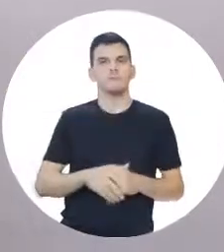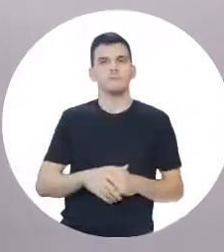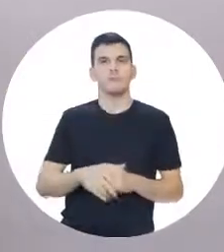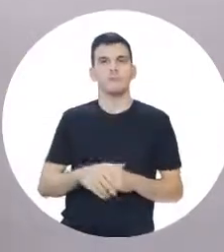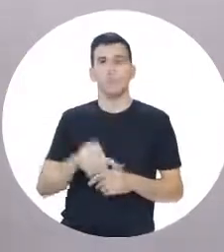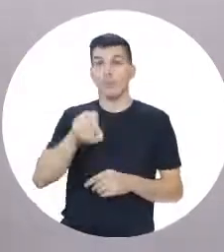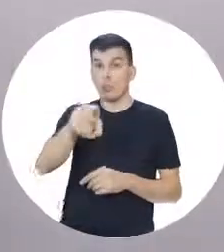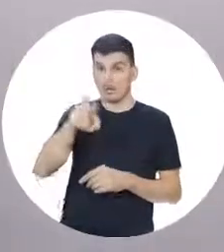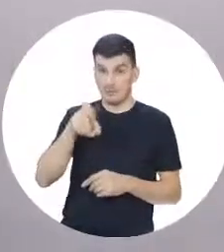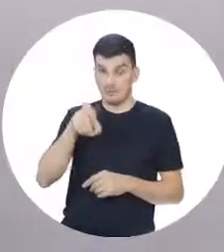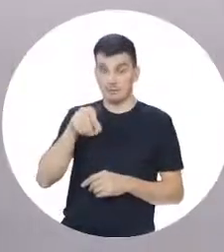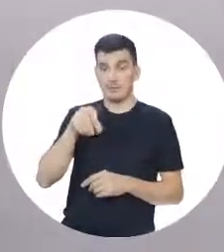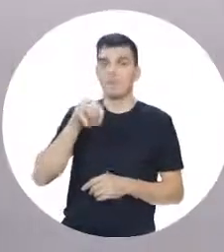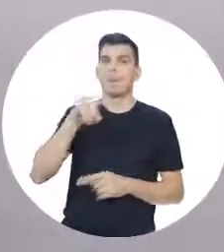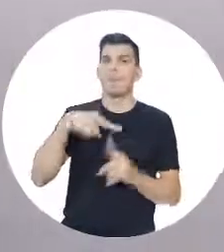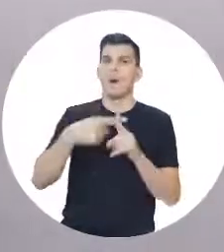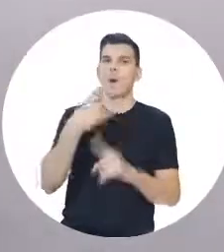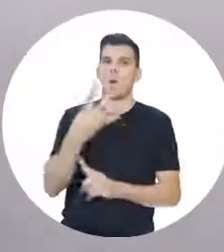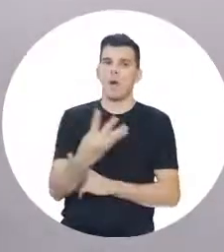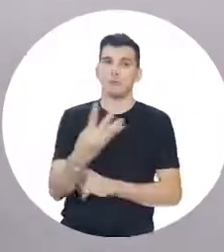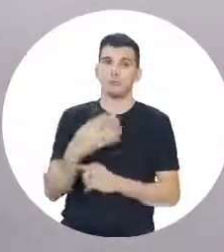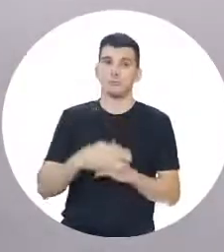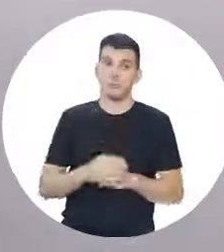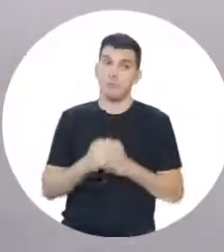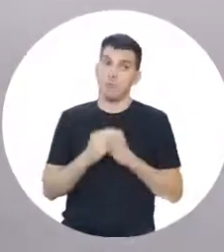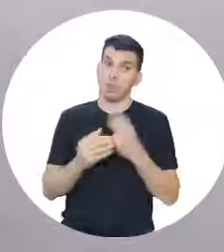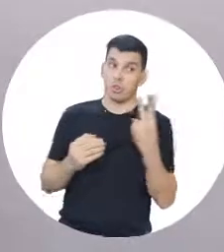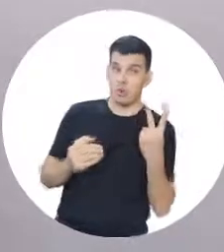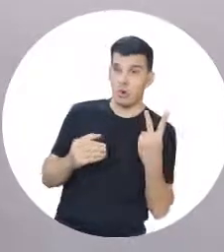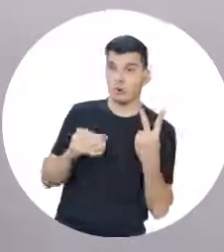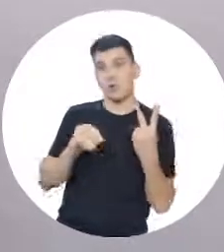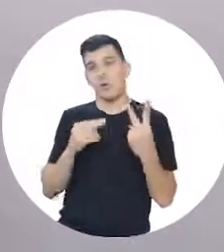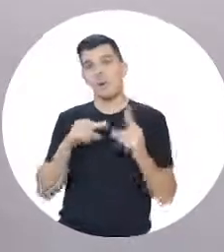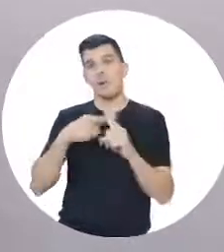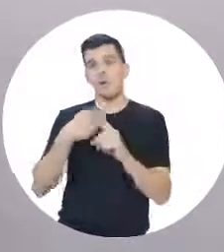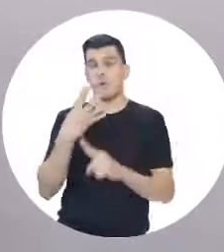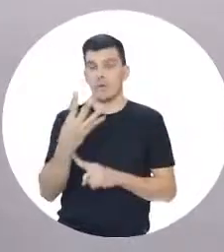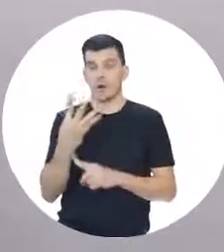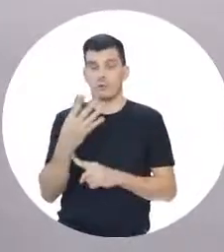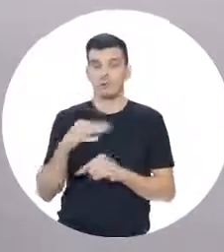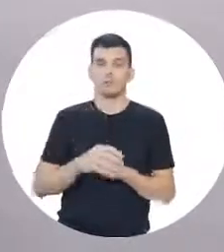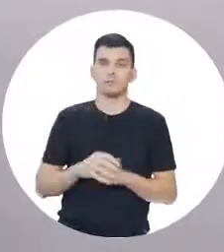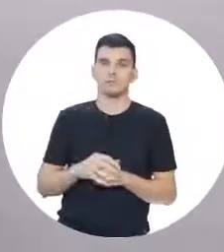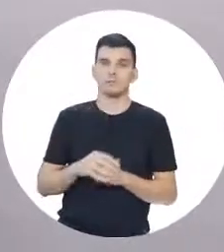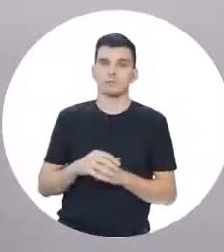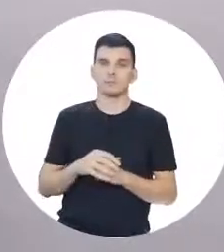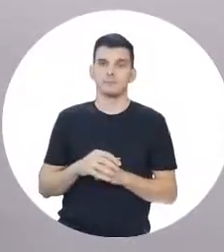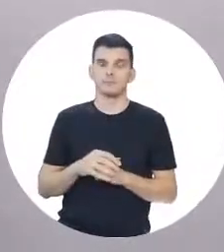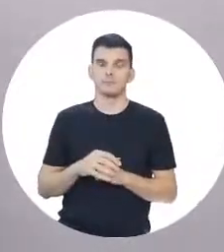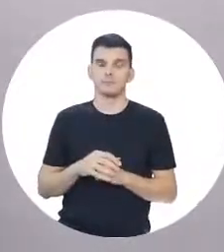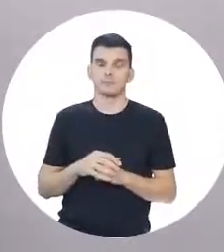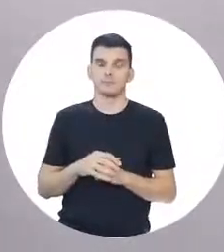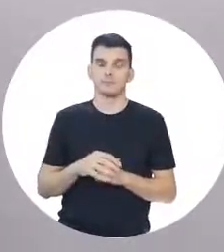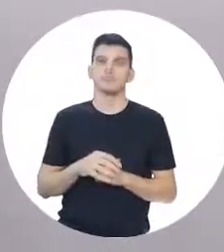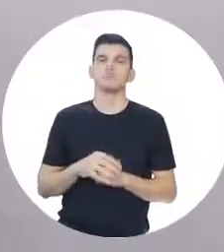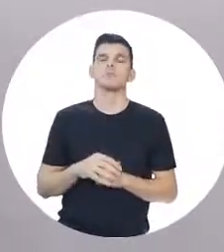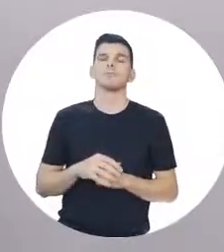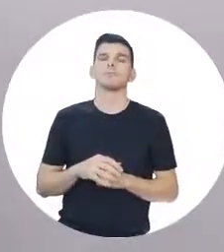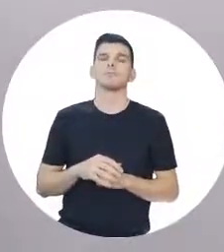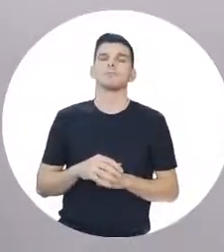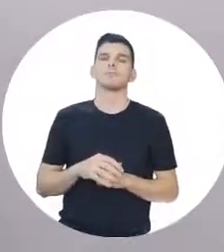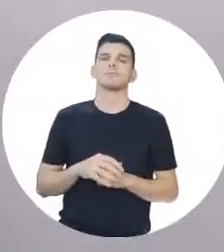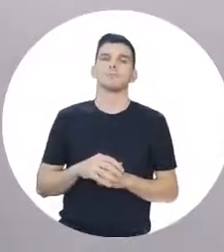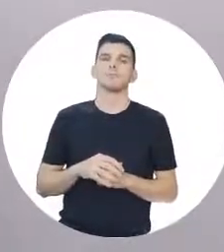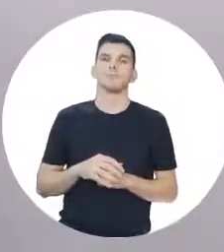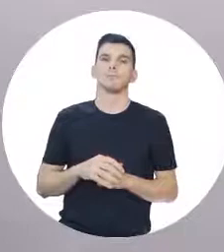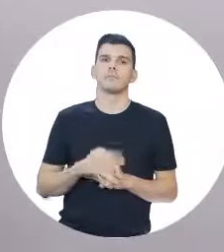NOX mais 4. Chumbo pode ser mais 2 ou mais 4. Mais 2 oso, mais 4 ico.